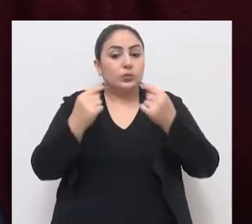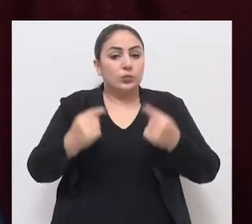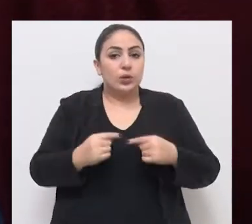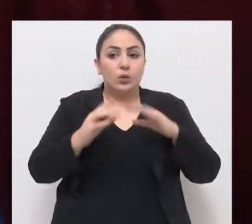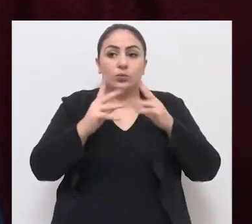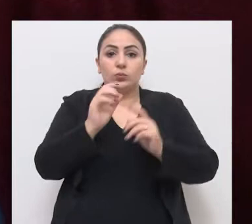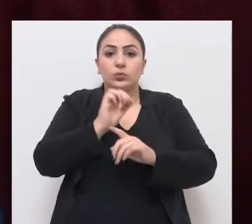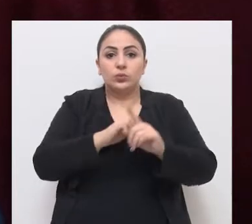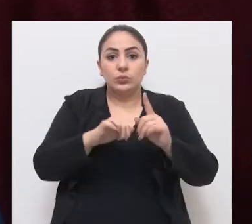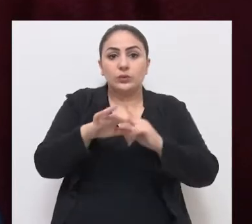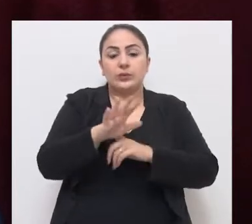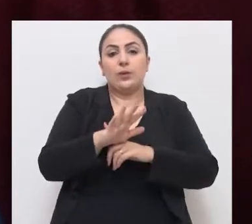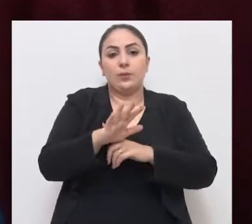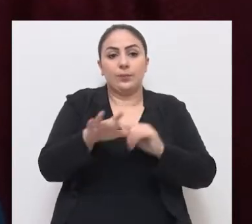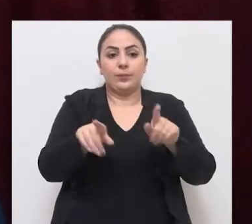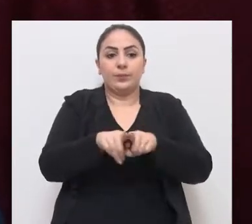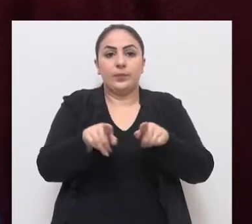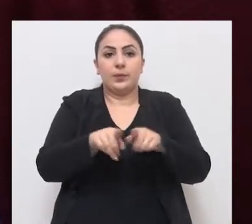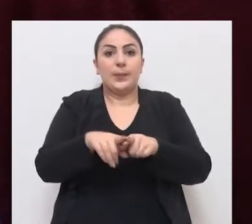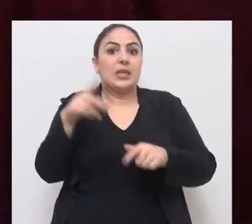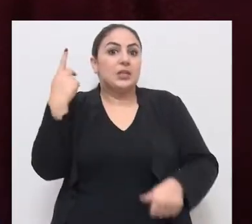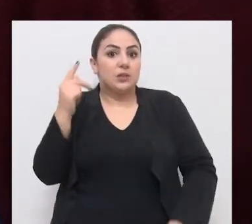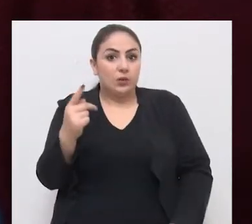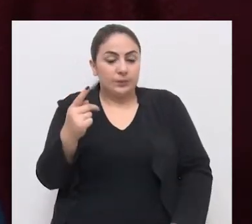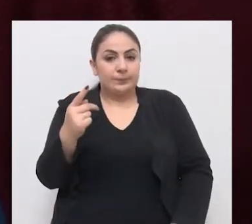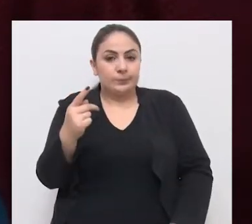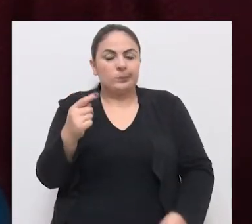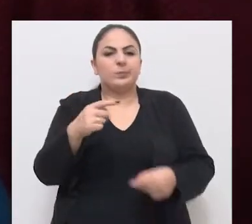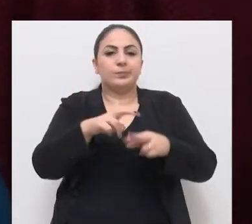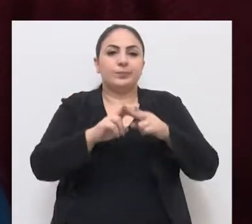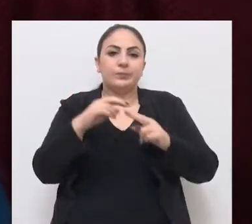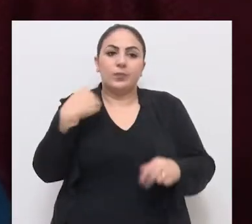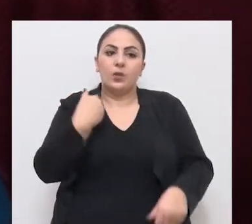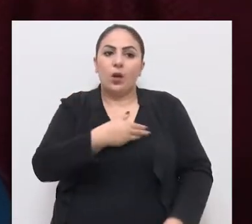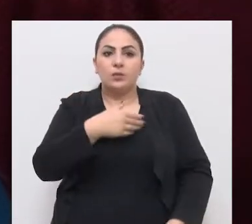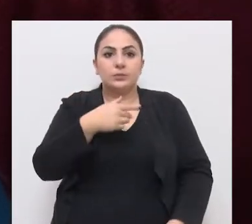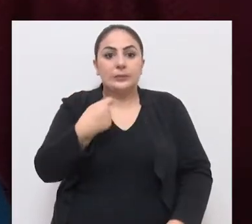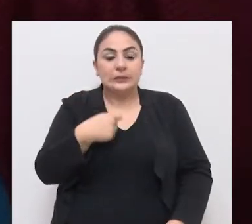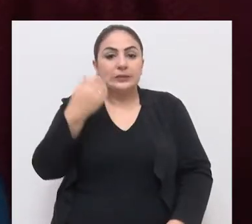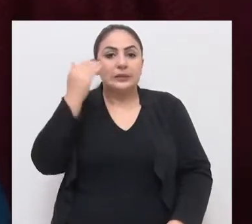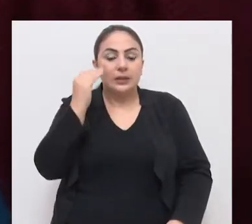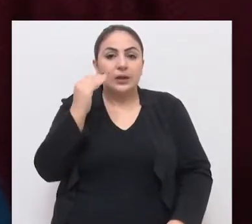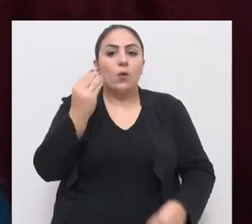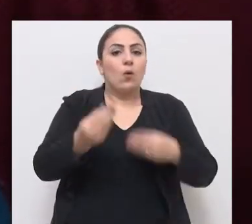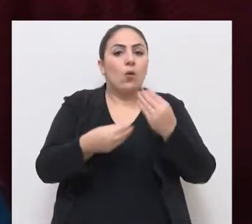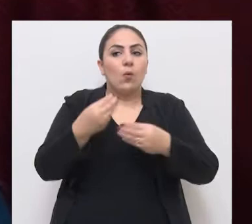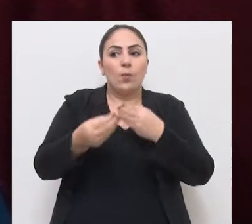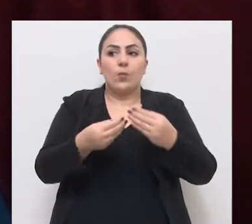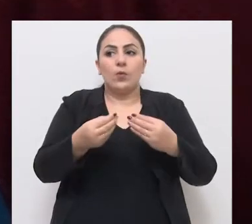questão estrutural, social, histórica. E é isso que a gente tem que entender. E